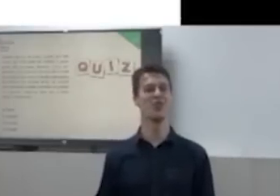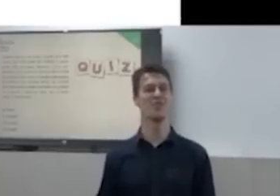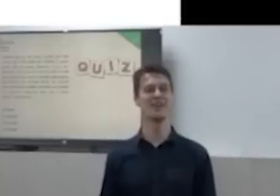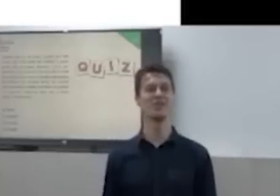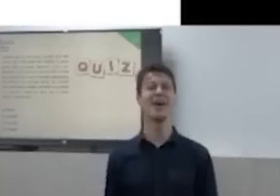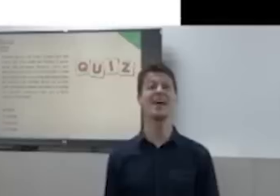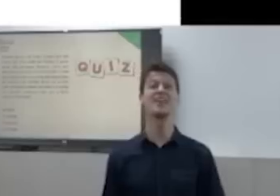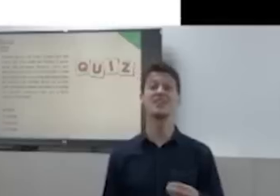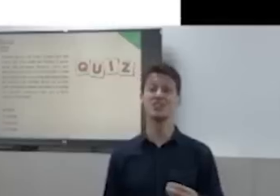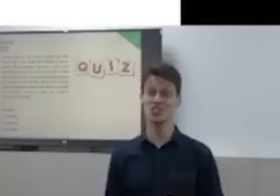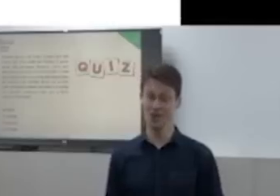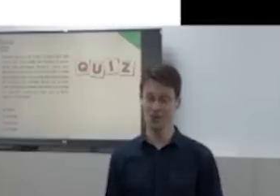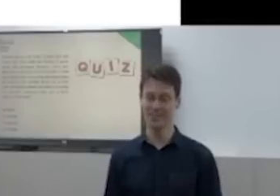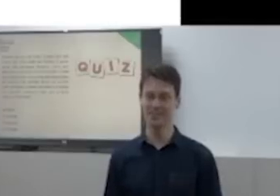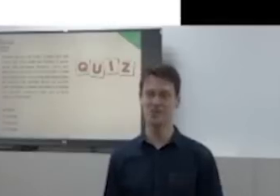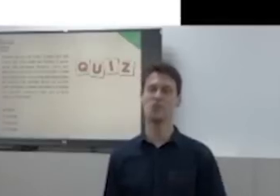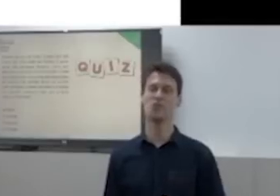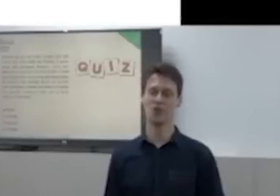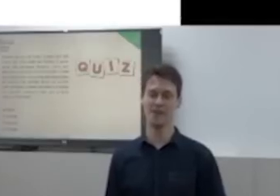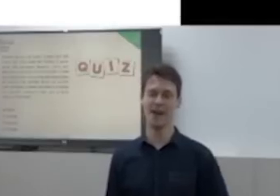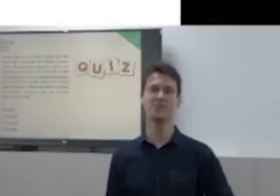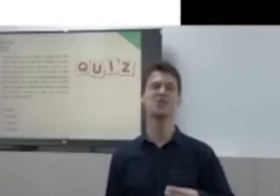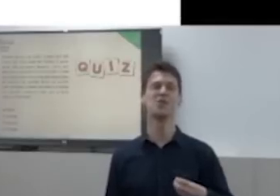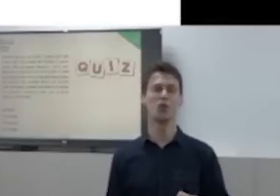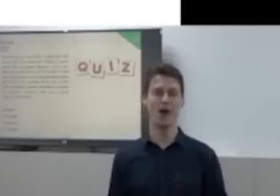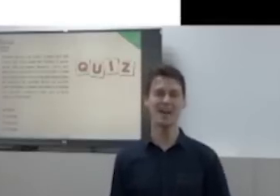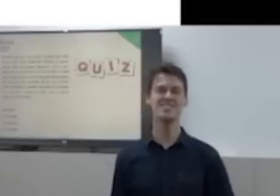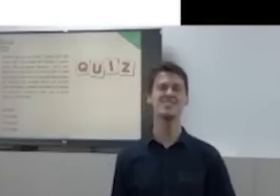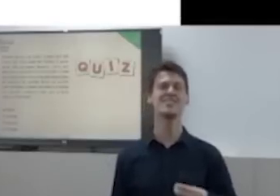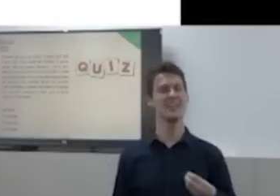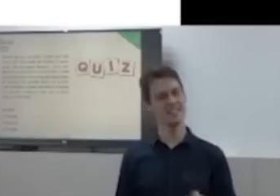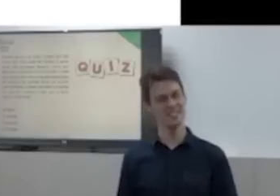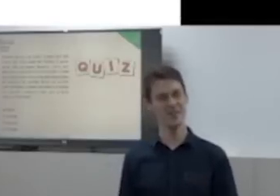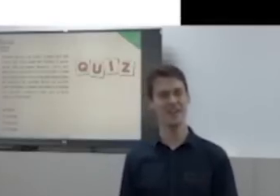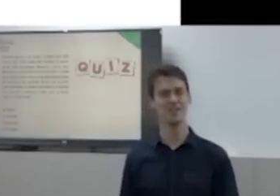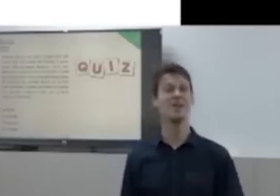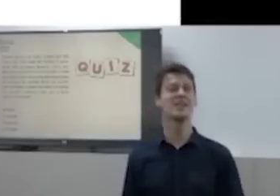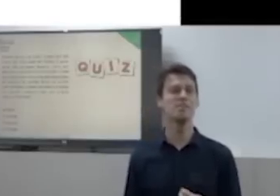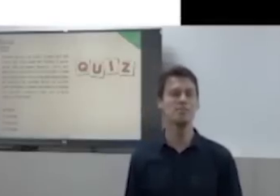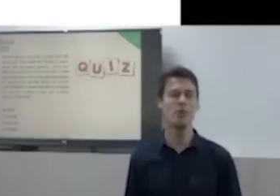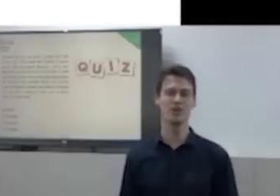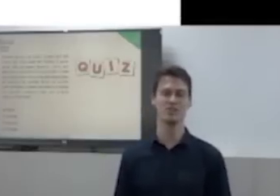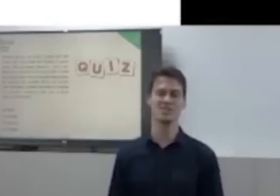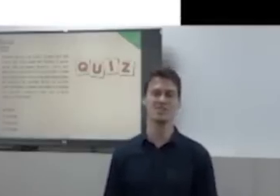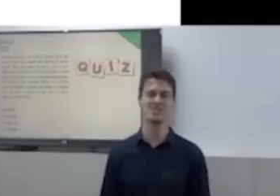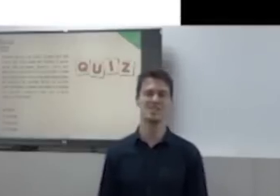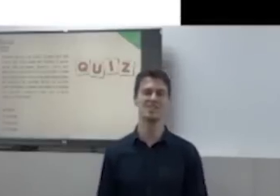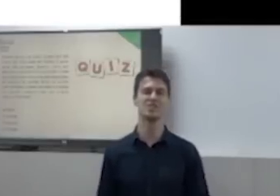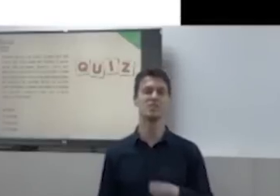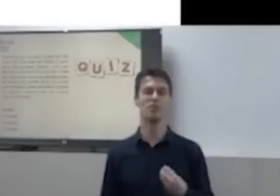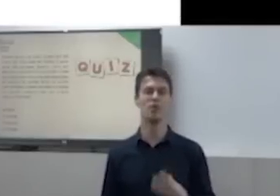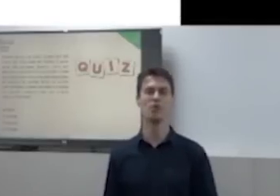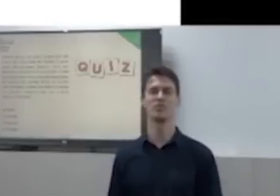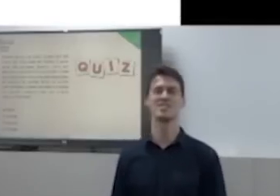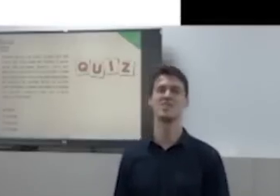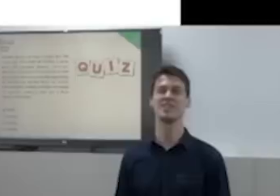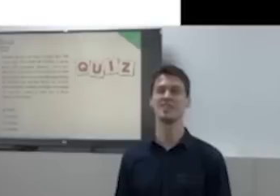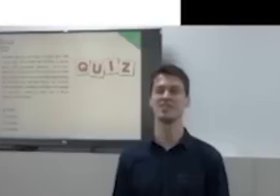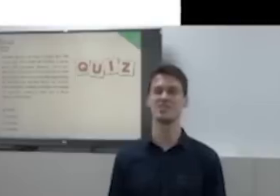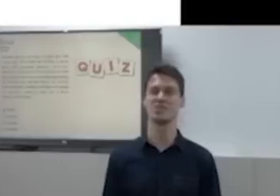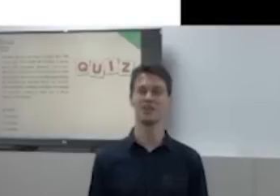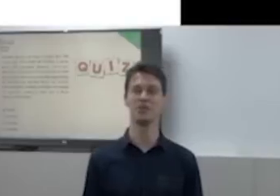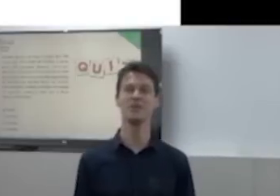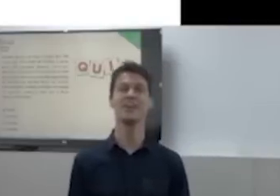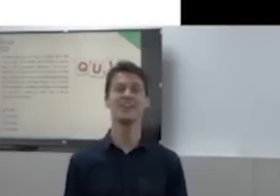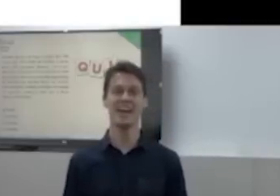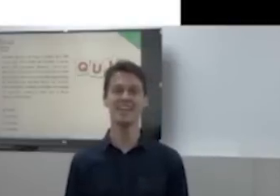nossa aula. E o formato é geóide. Um formato quase esférico. Que bom que vocês estão acertando, que bom que vocês